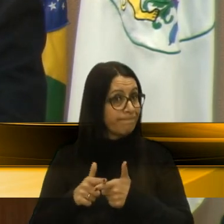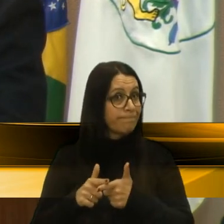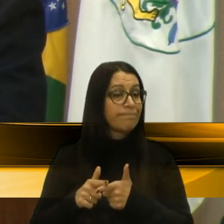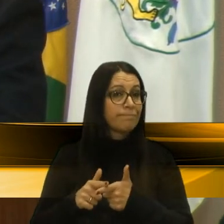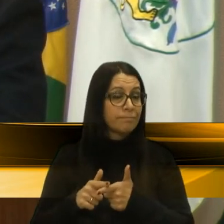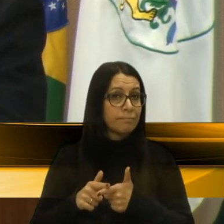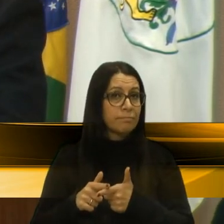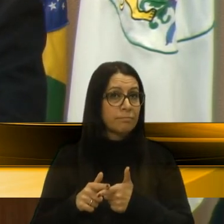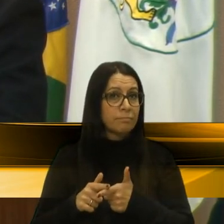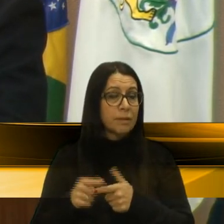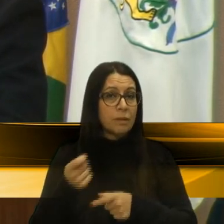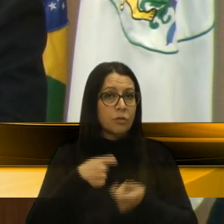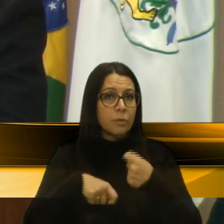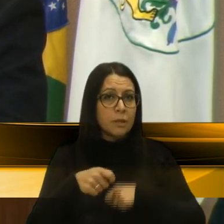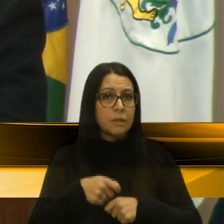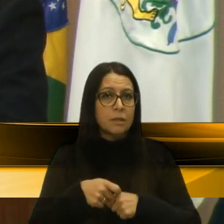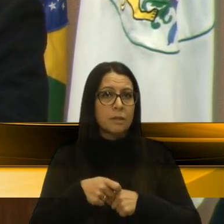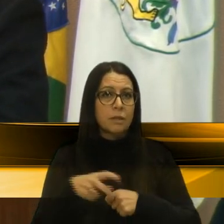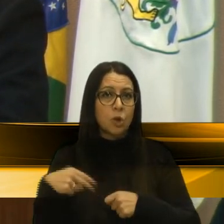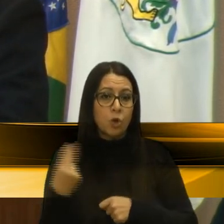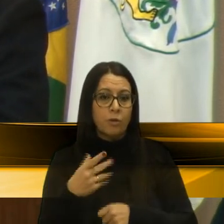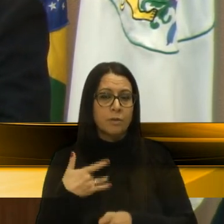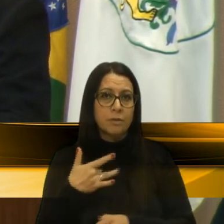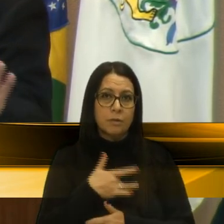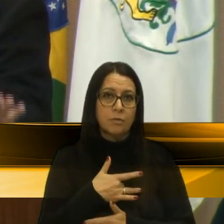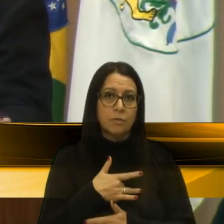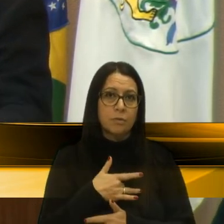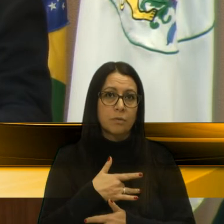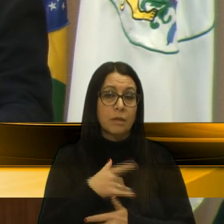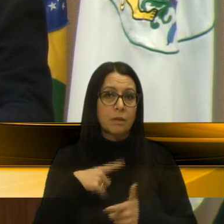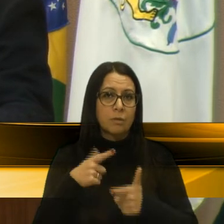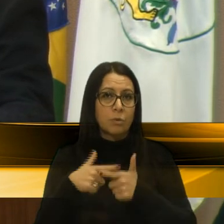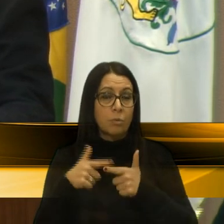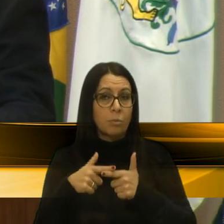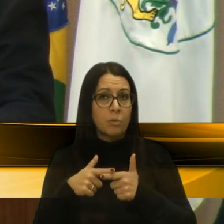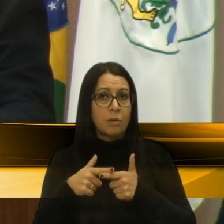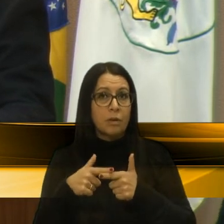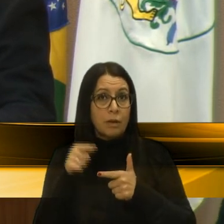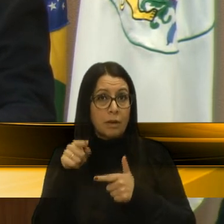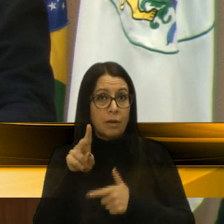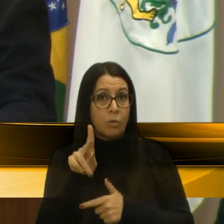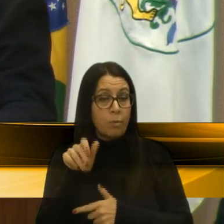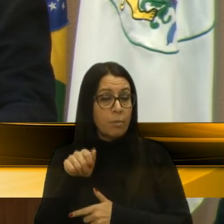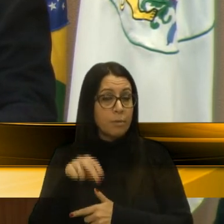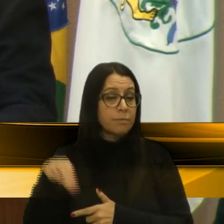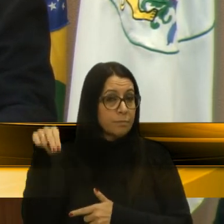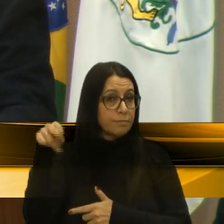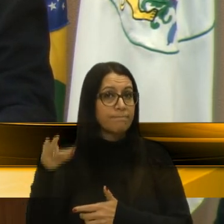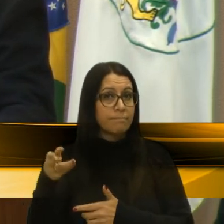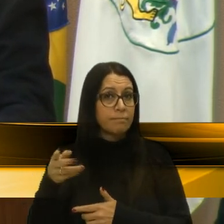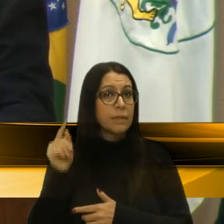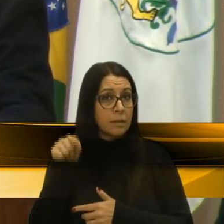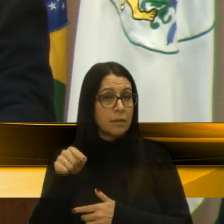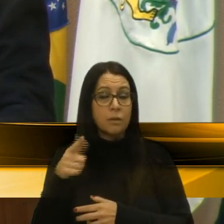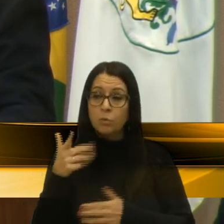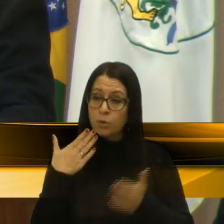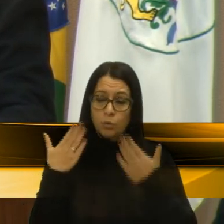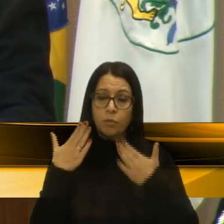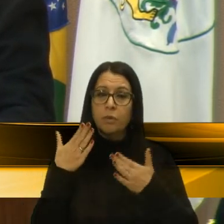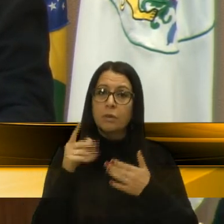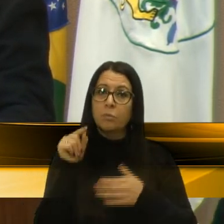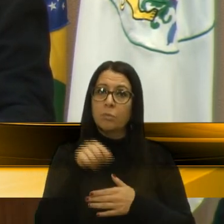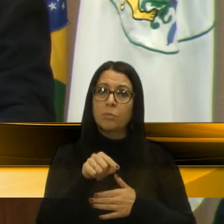da saúde, eu acho que cabe aqui, urgentemente, à Casa, a instalação de uma comissão parlamentar de inquérito específica